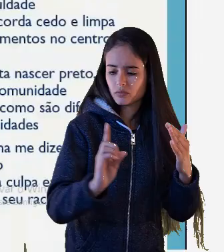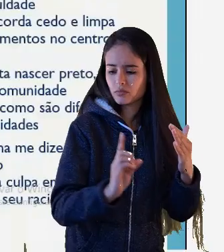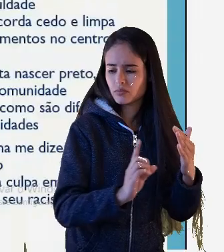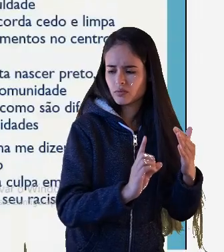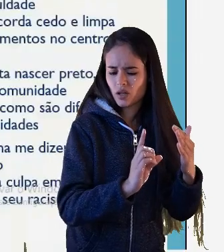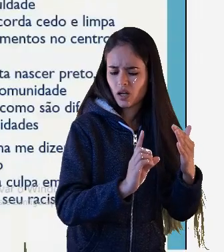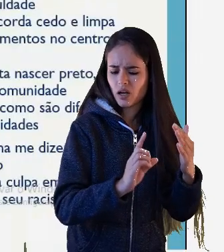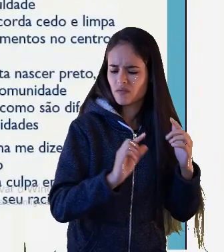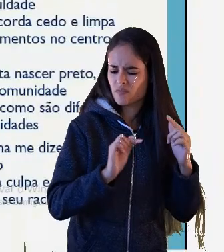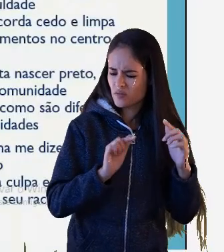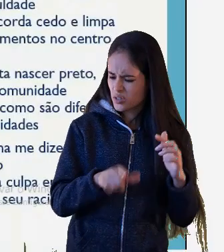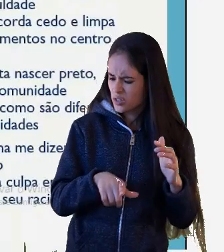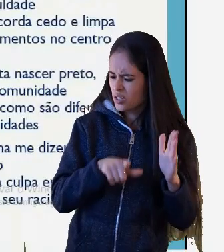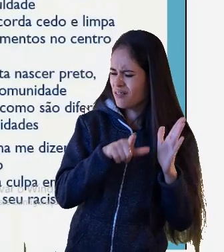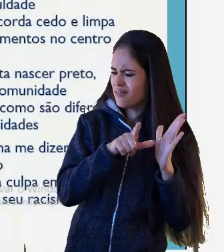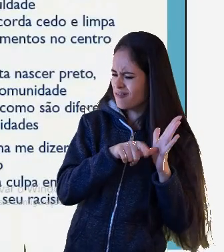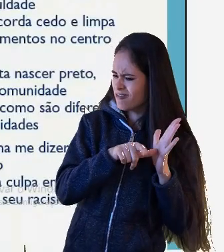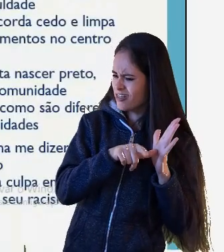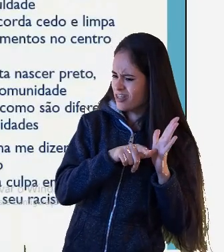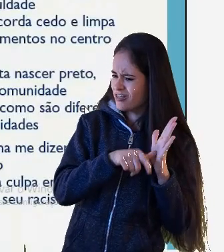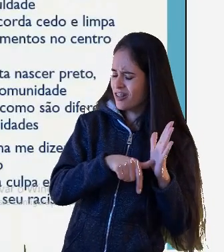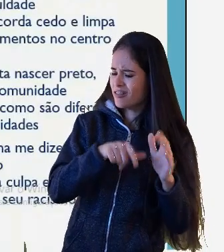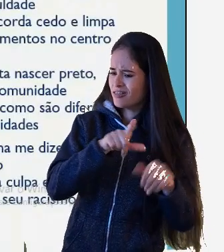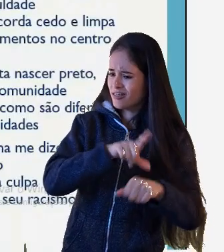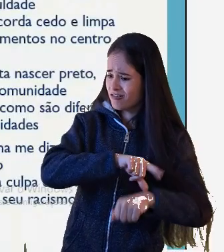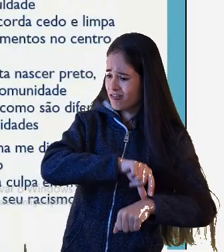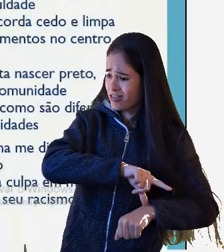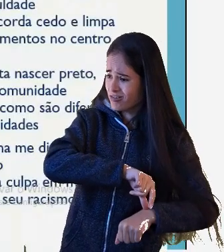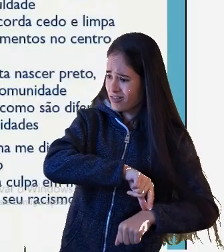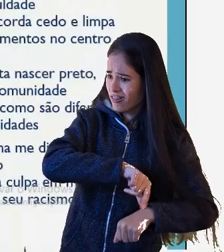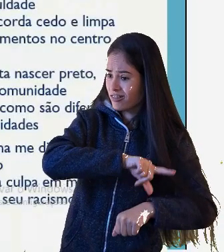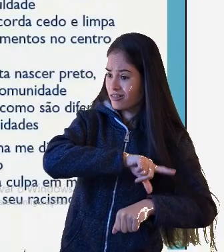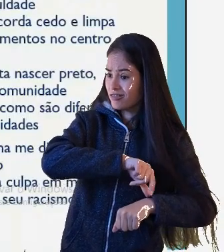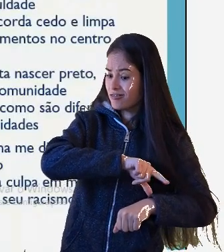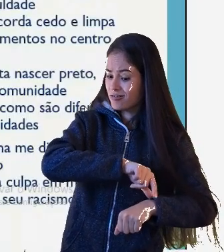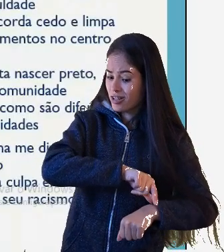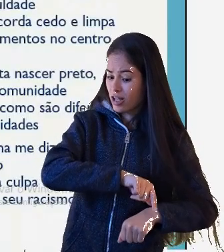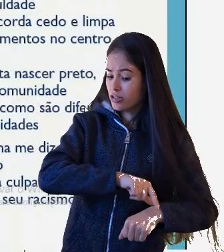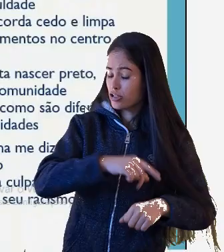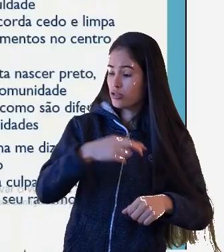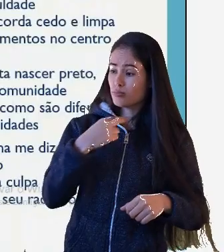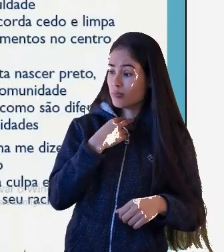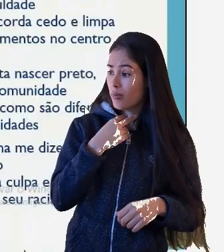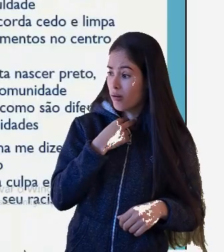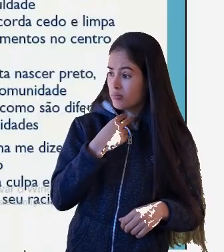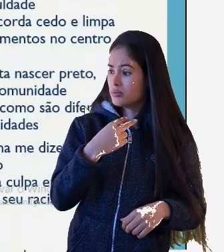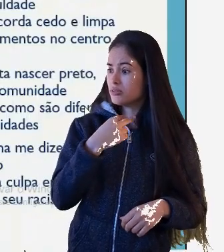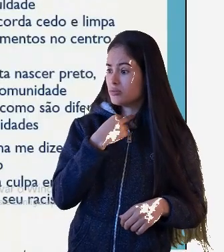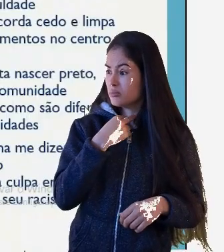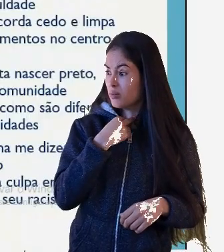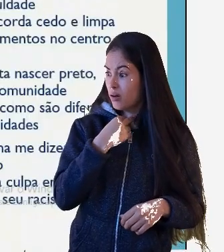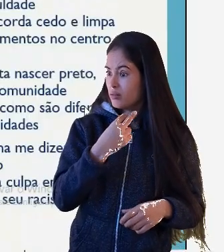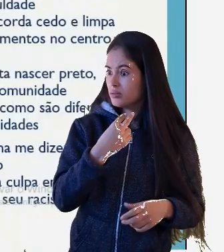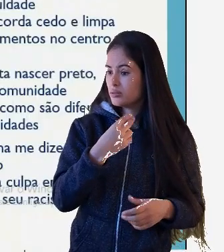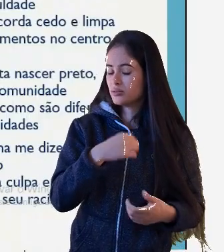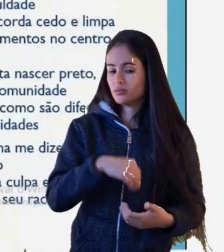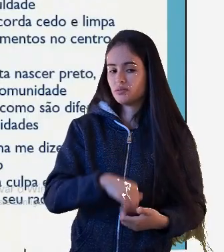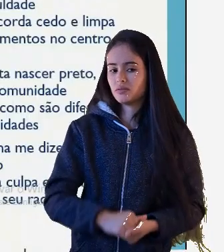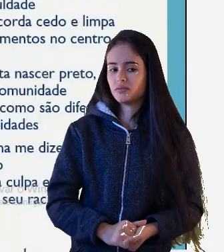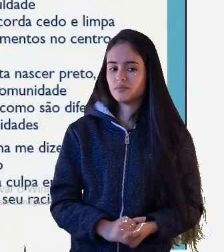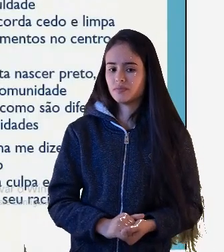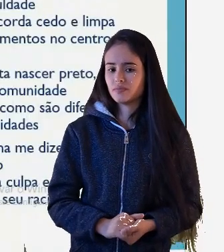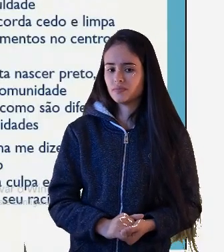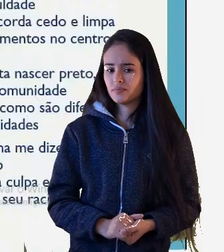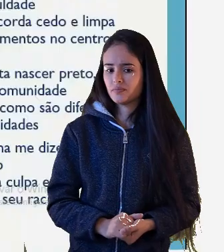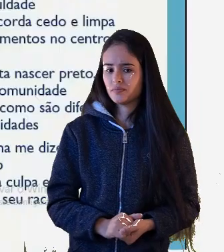escola, apostila, ainda tem vestibular. E a boca seca, seca, nem um cuspe. Seca, seca, nem um cuspe.